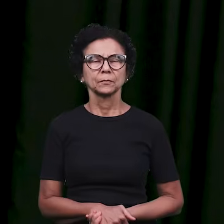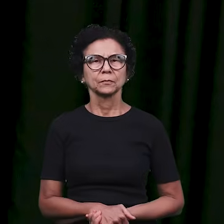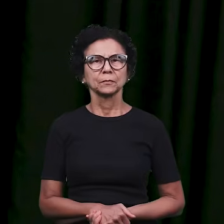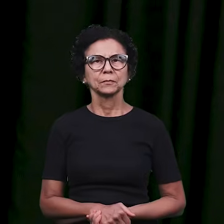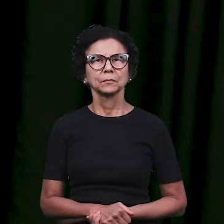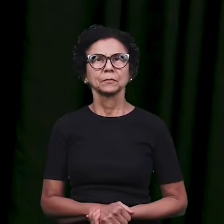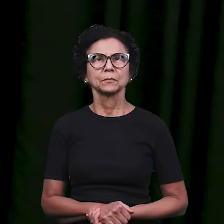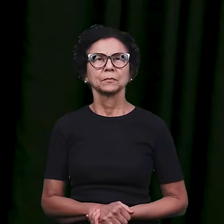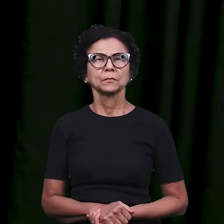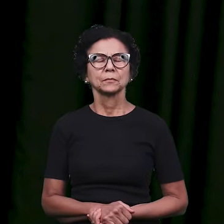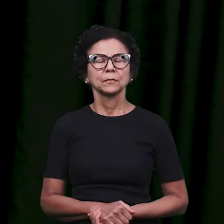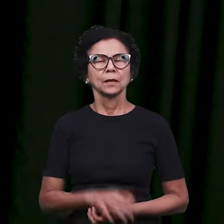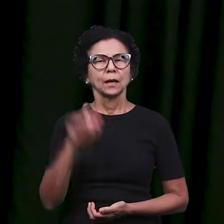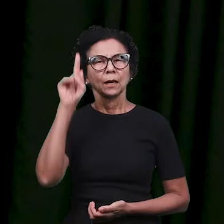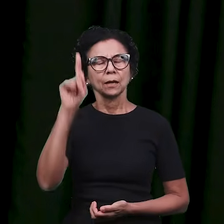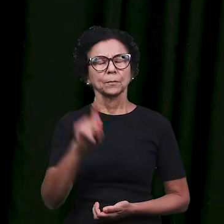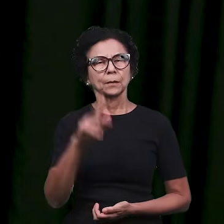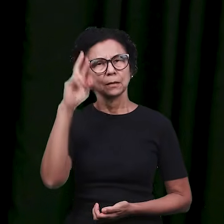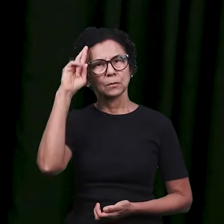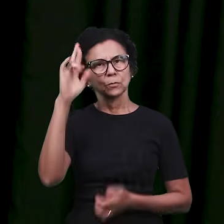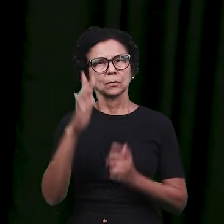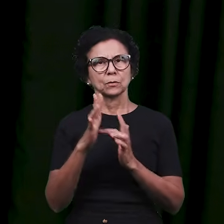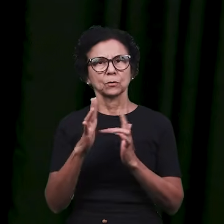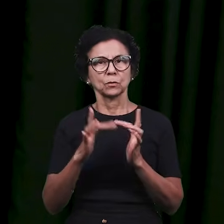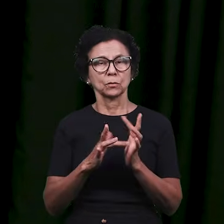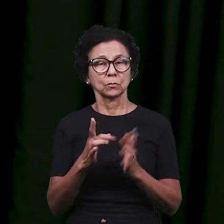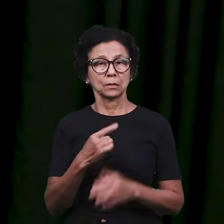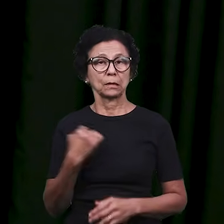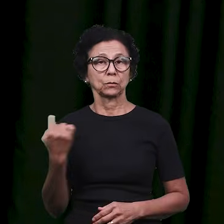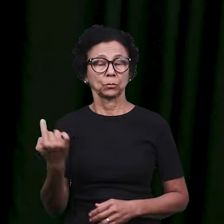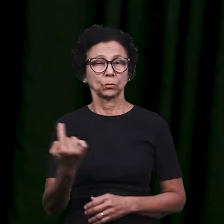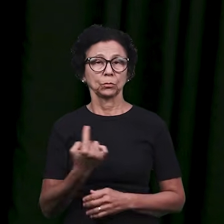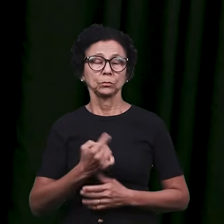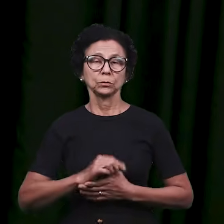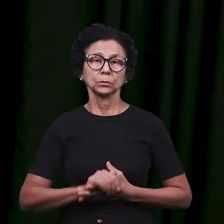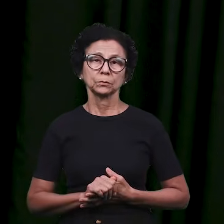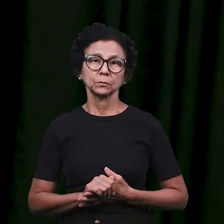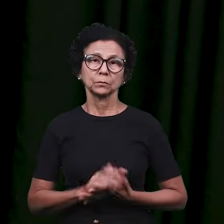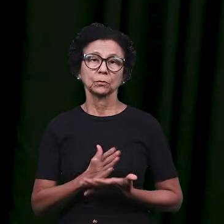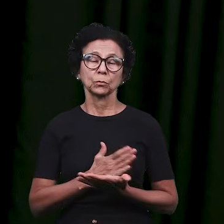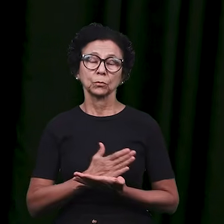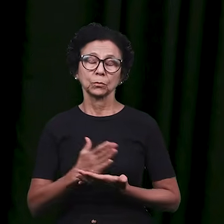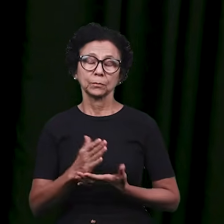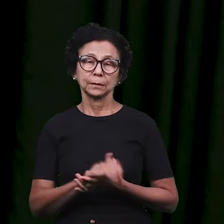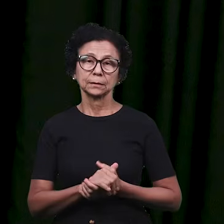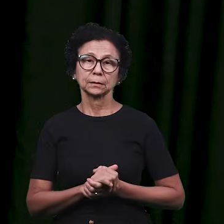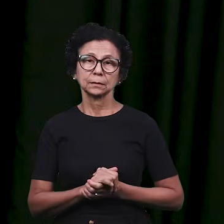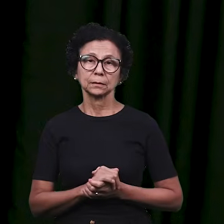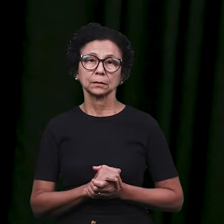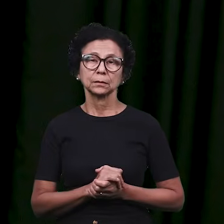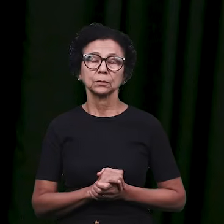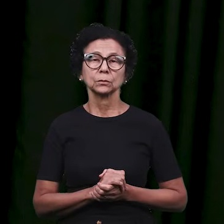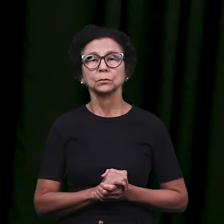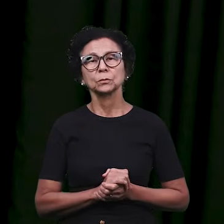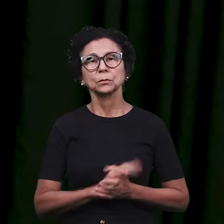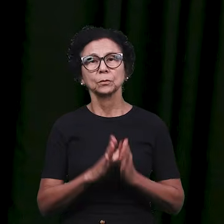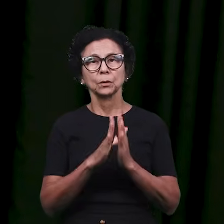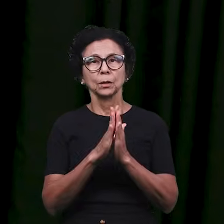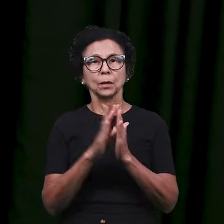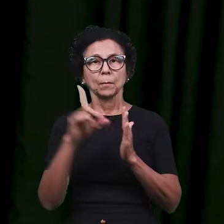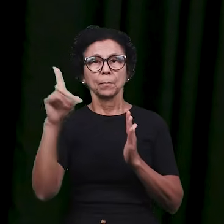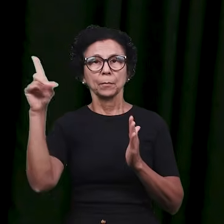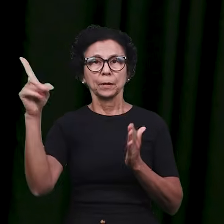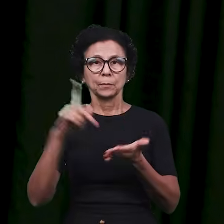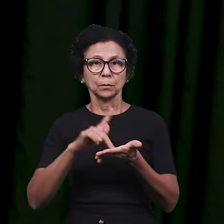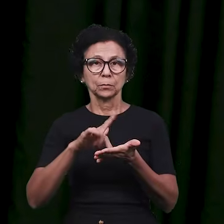Saudamos a todos com a paz do Senhor Jesus. Estamos iniciando mais um episódio do Bíblia, um tesouro escondido. Eu